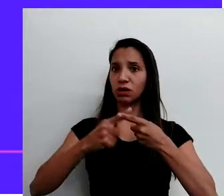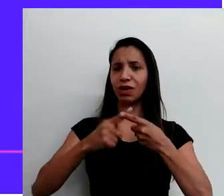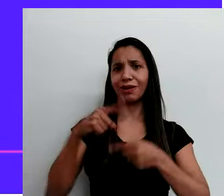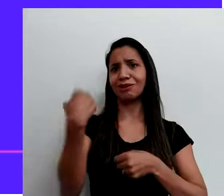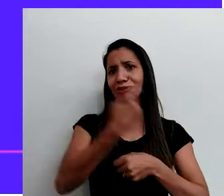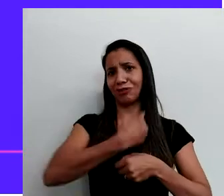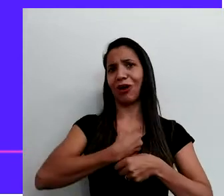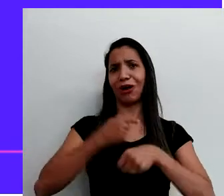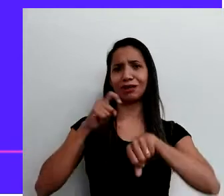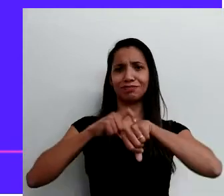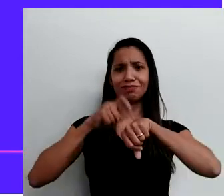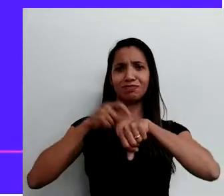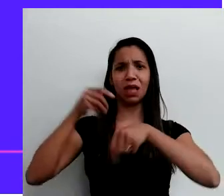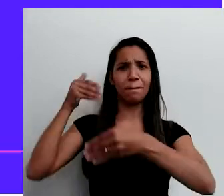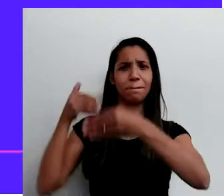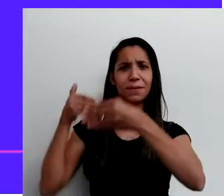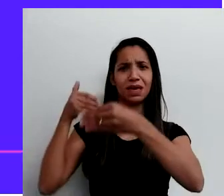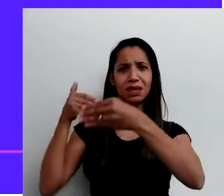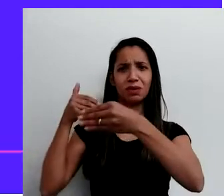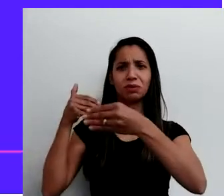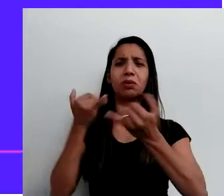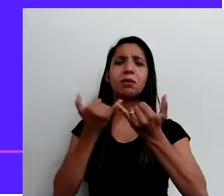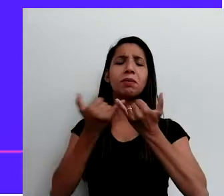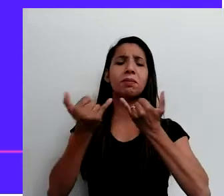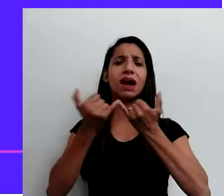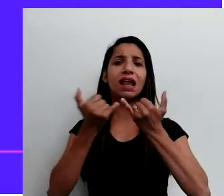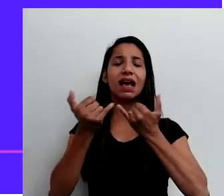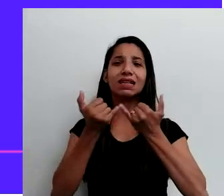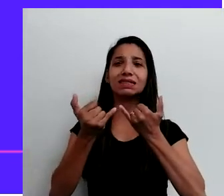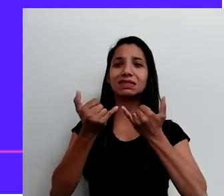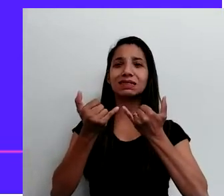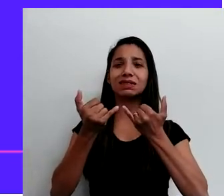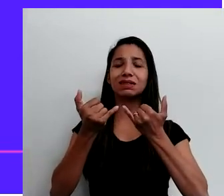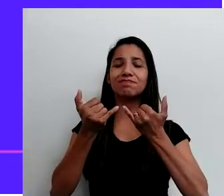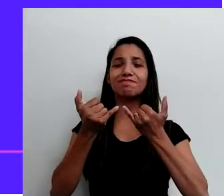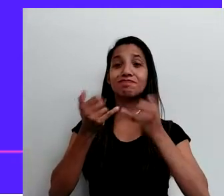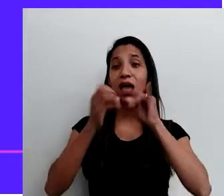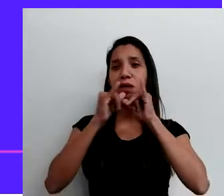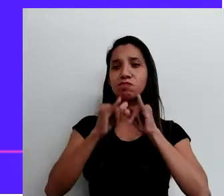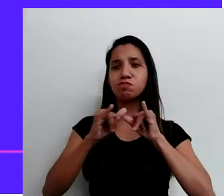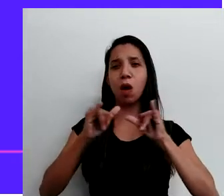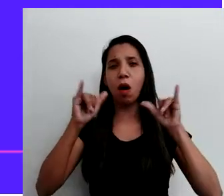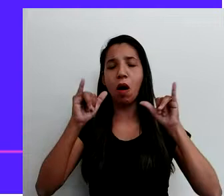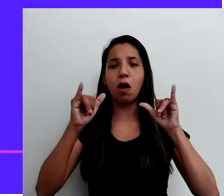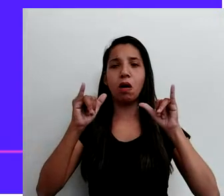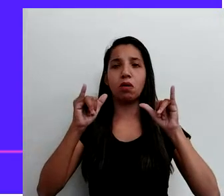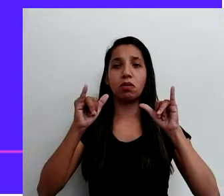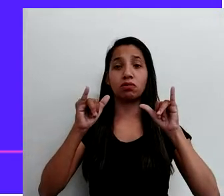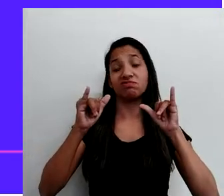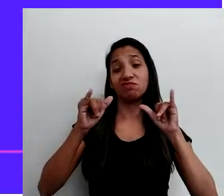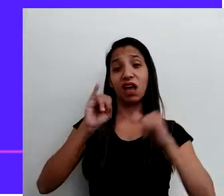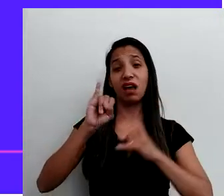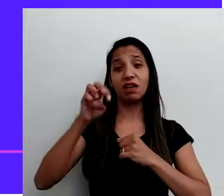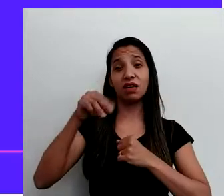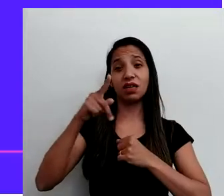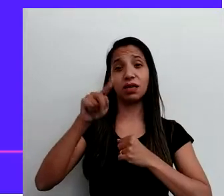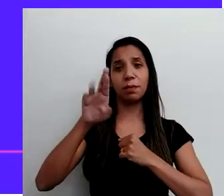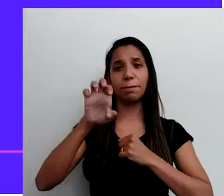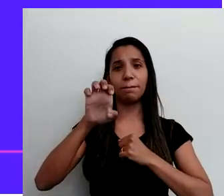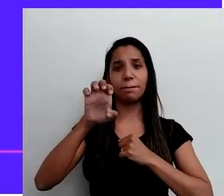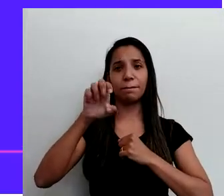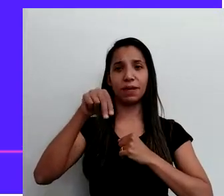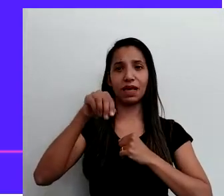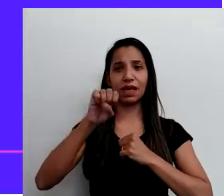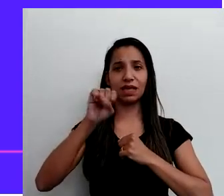período de declínio, né, da imprensa, pelo menos a imprensa tradicional como a gente conhecia.